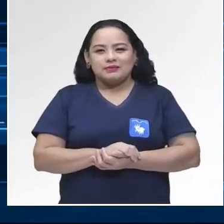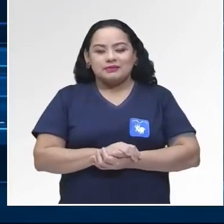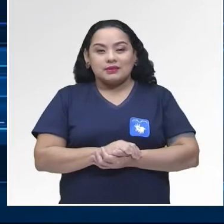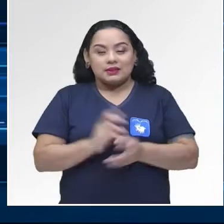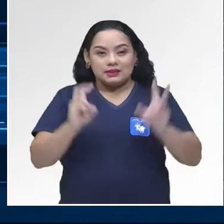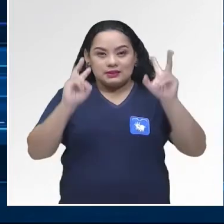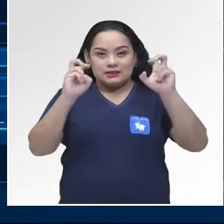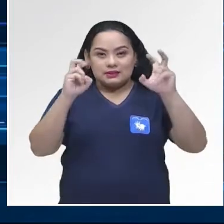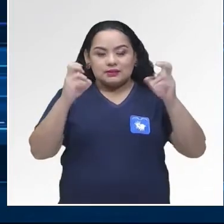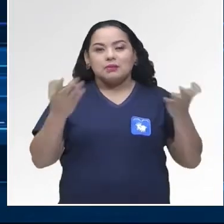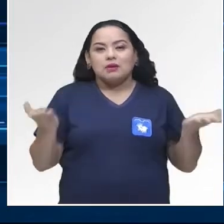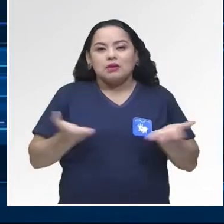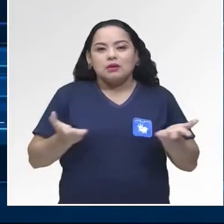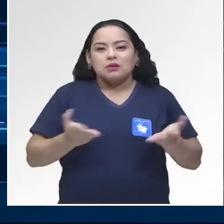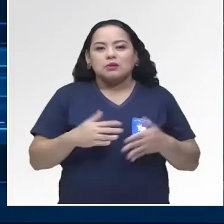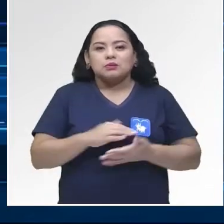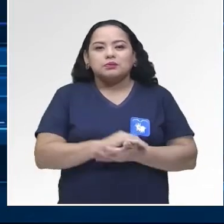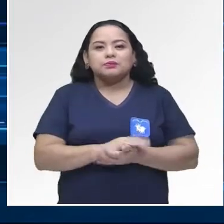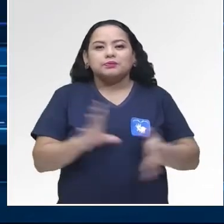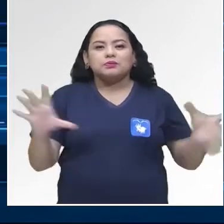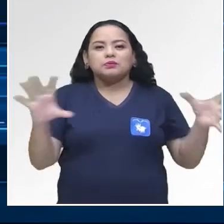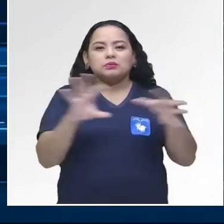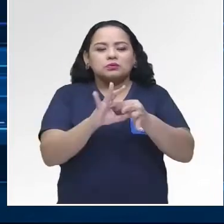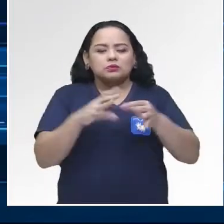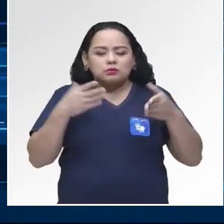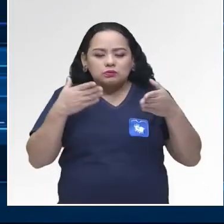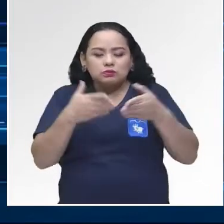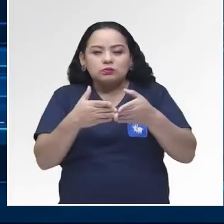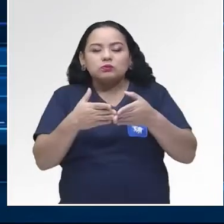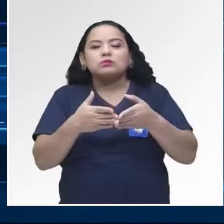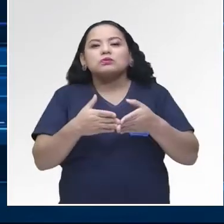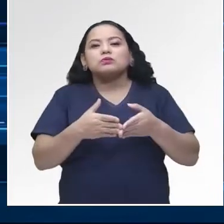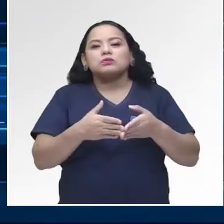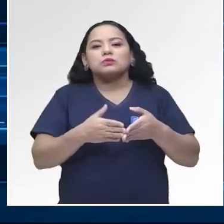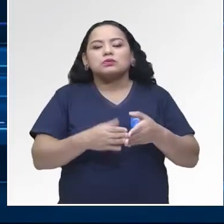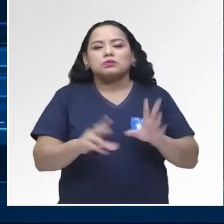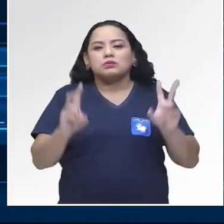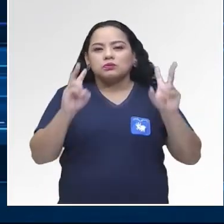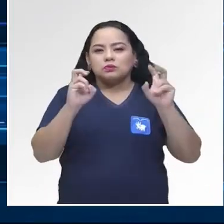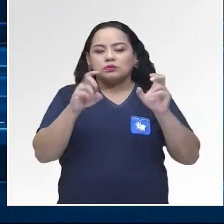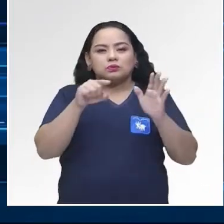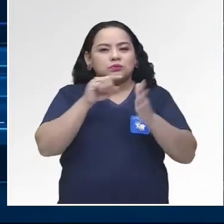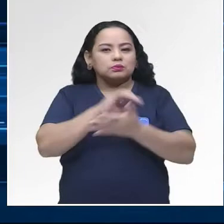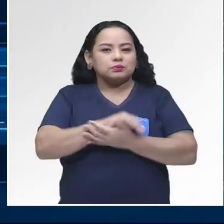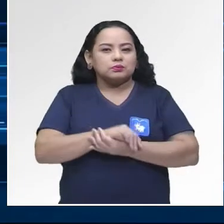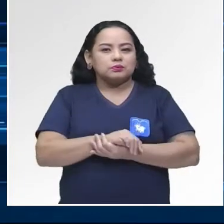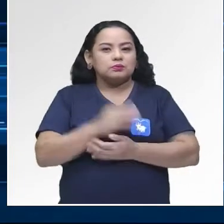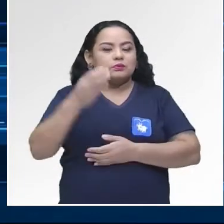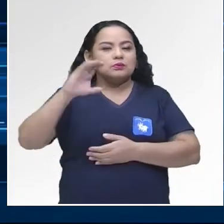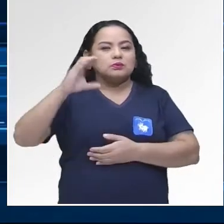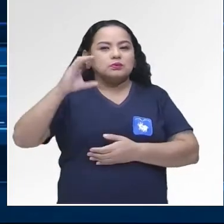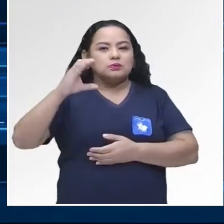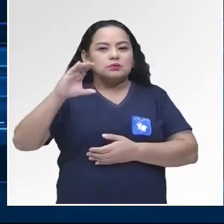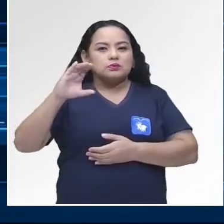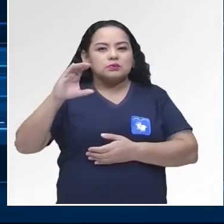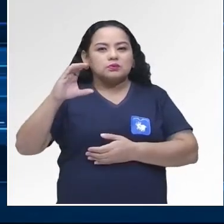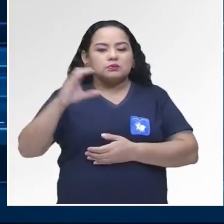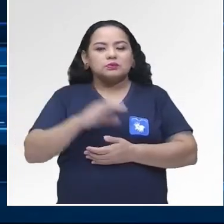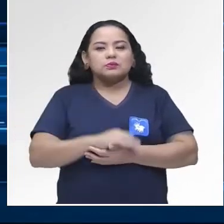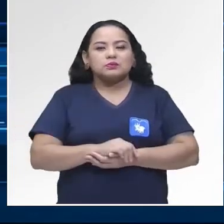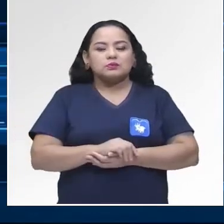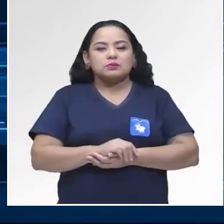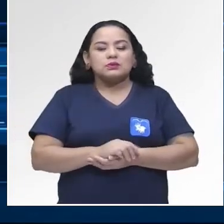assunto aqui, ele tá ligado diretamente com a questão da ciência,